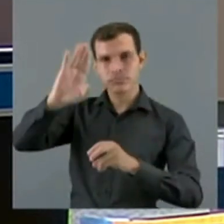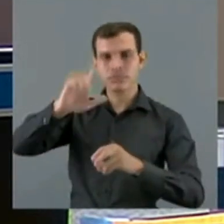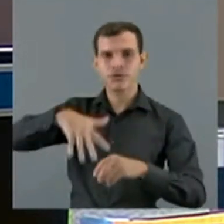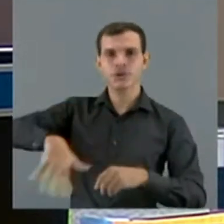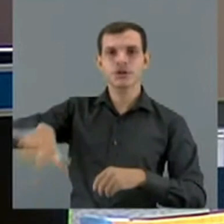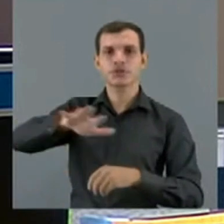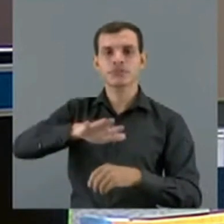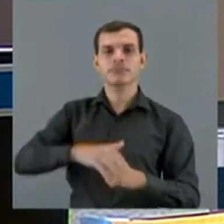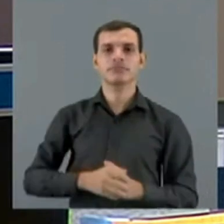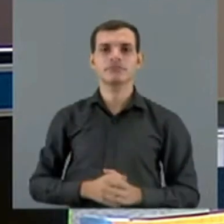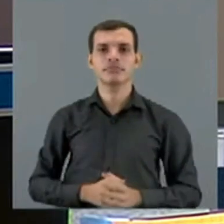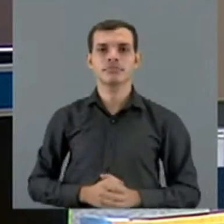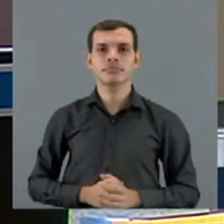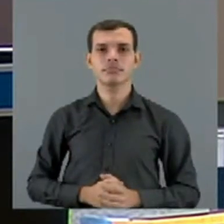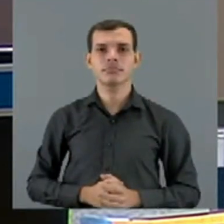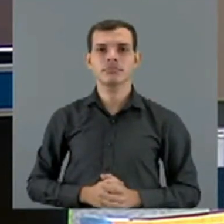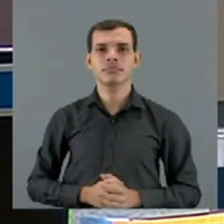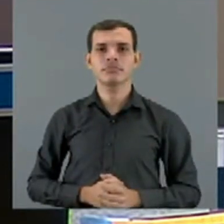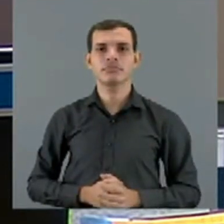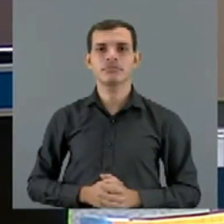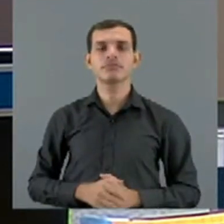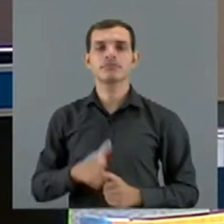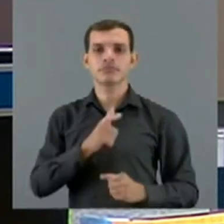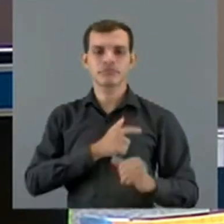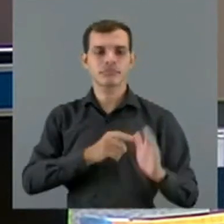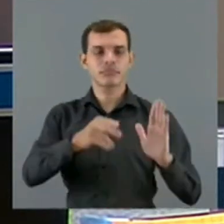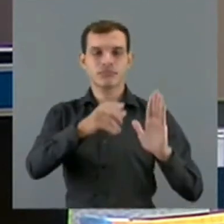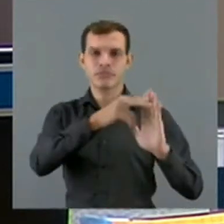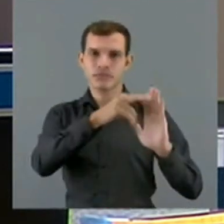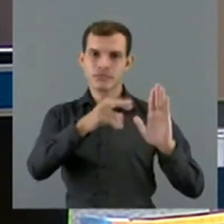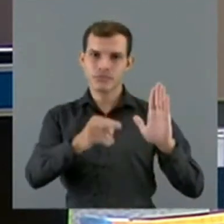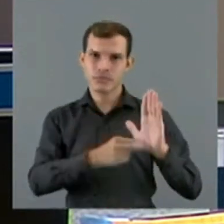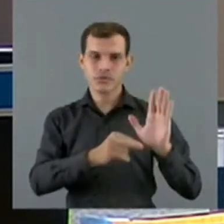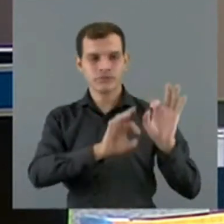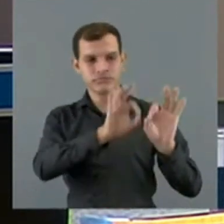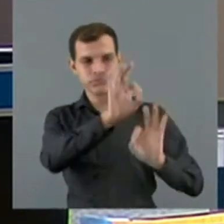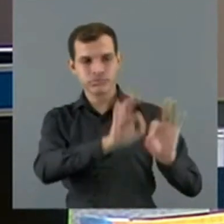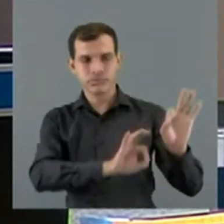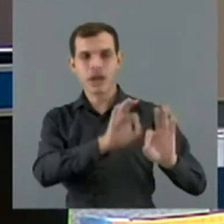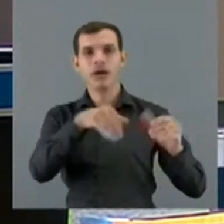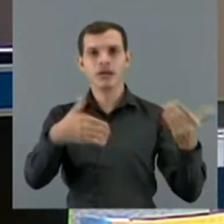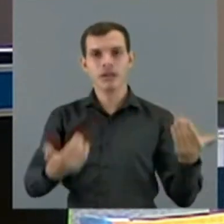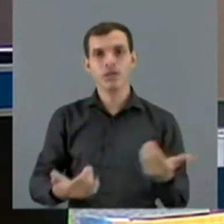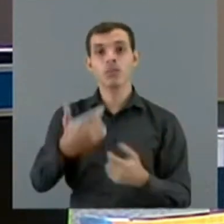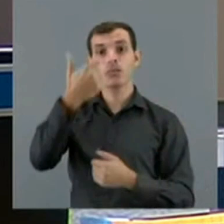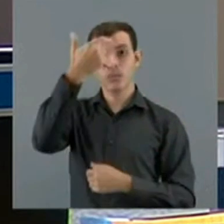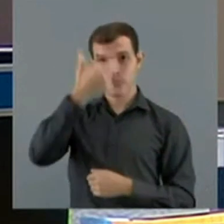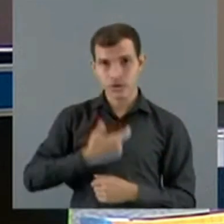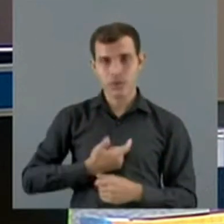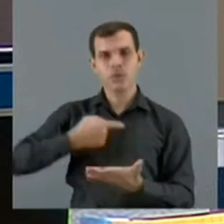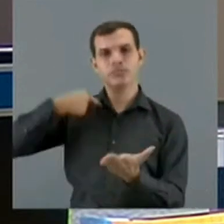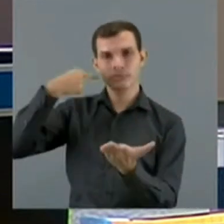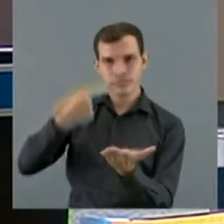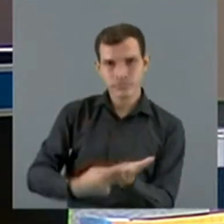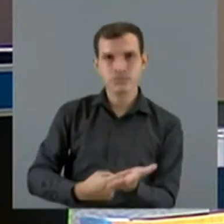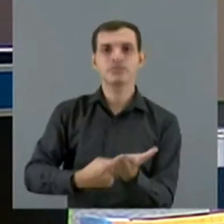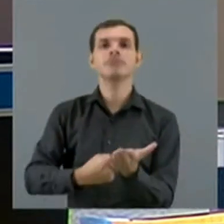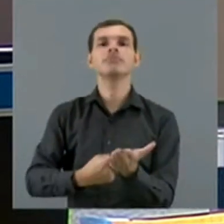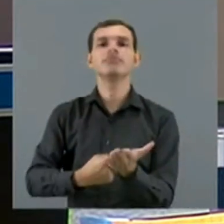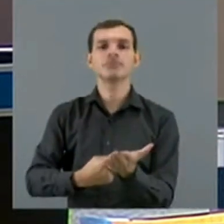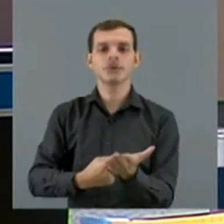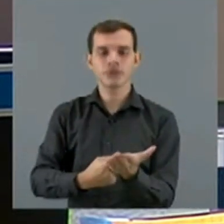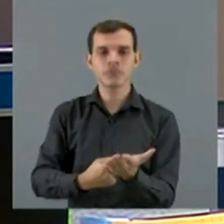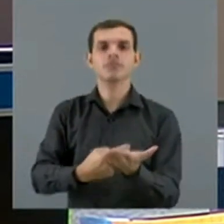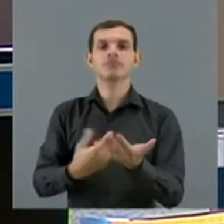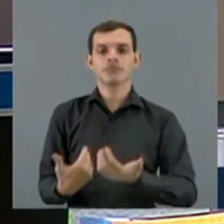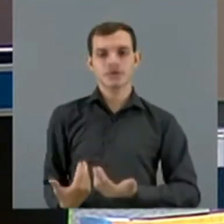estabelecido na ordem normativa. Disso, reforço o meu compromisso de respeito e admiração